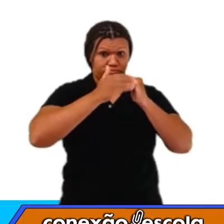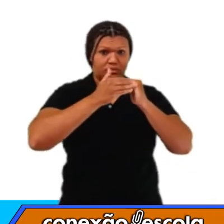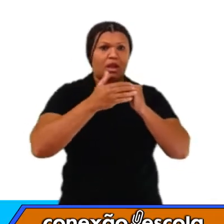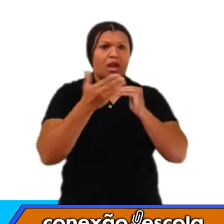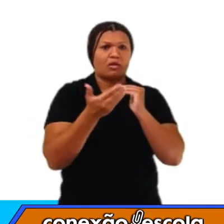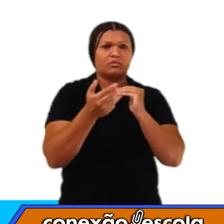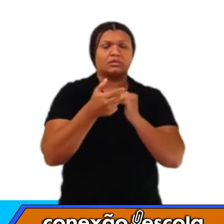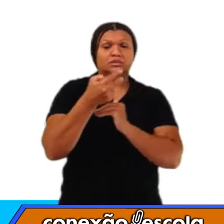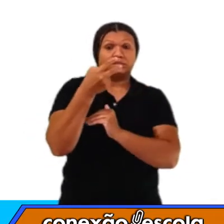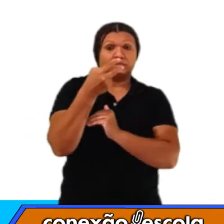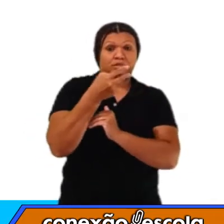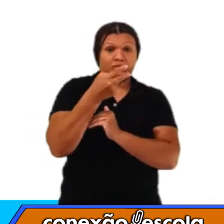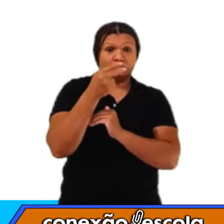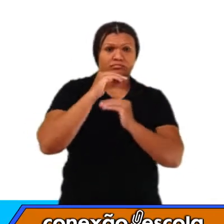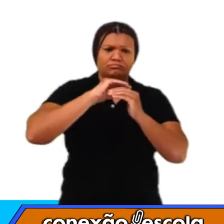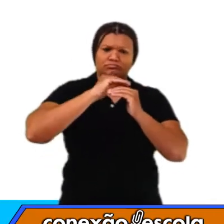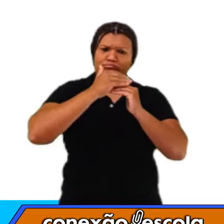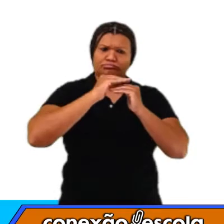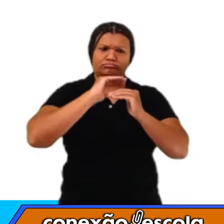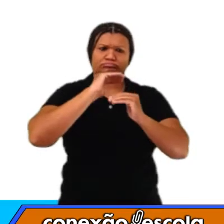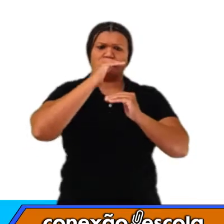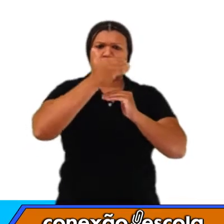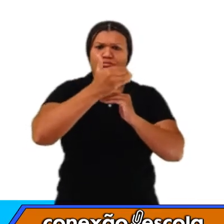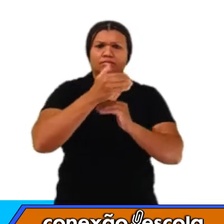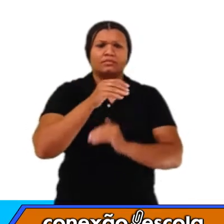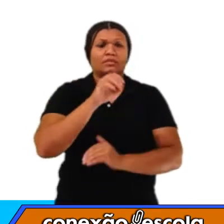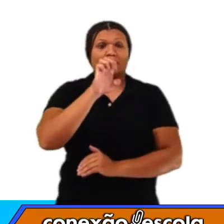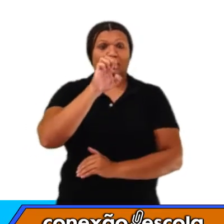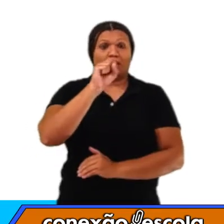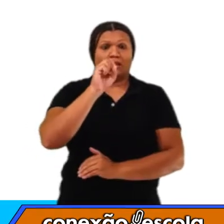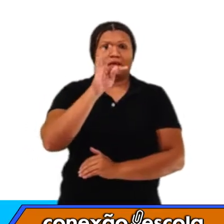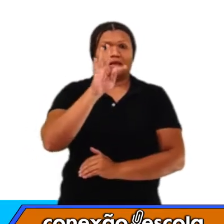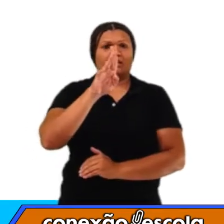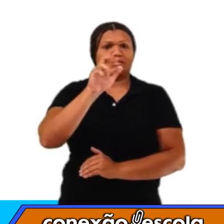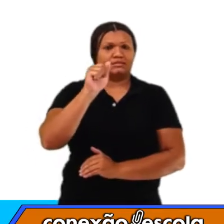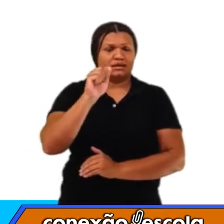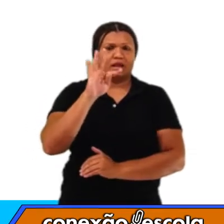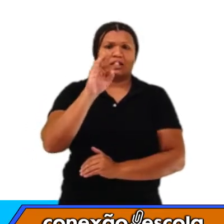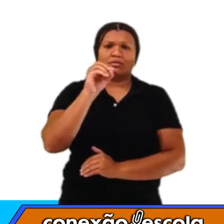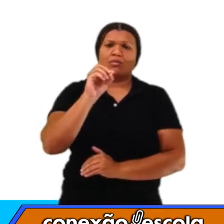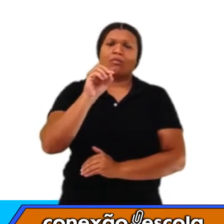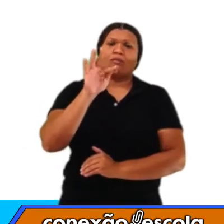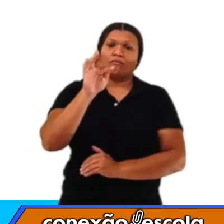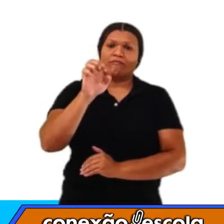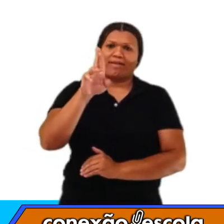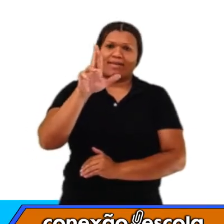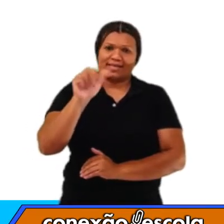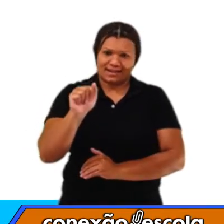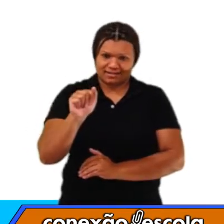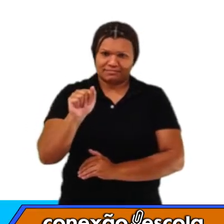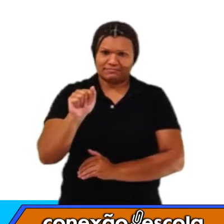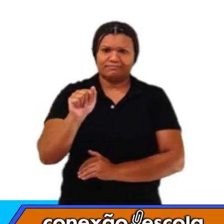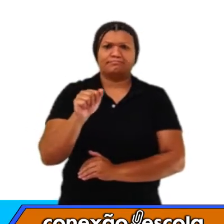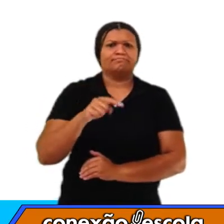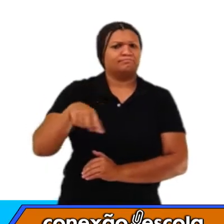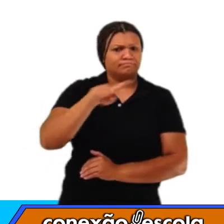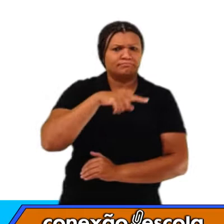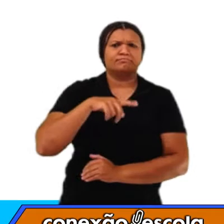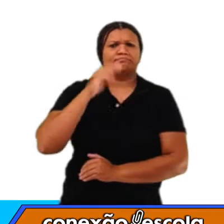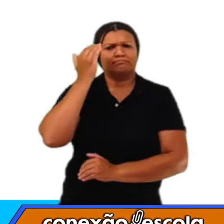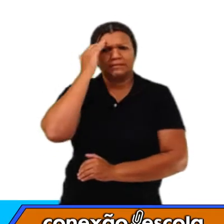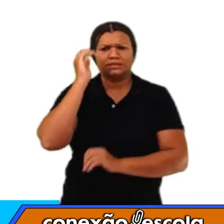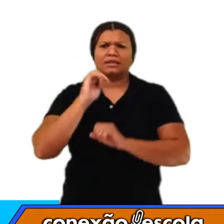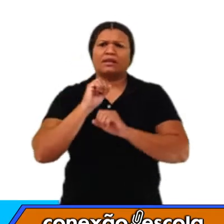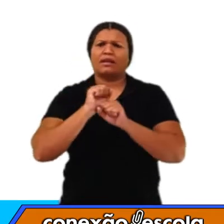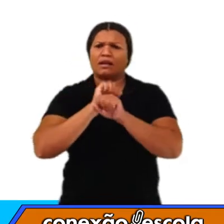meu cursor para vocês, que é a estratosfera. Daqui a pouquinho nós vamos chegar no conceito do que seja a camada